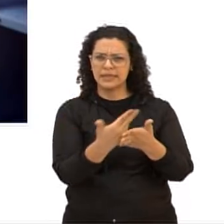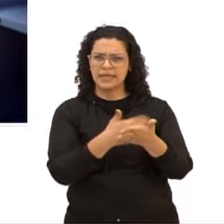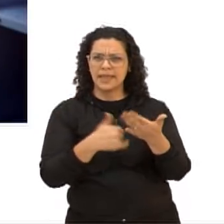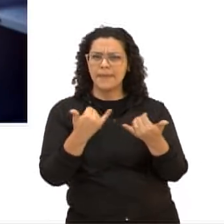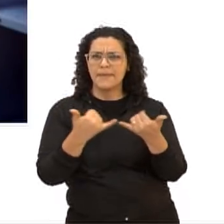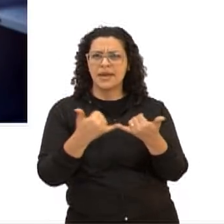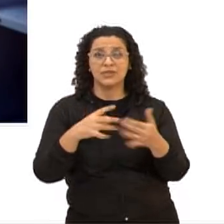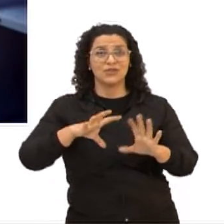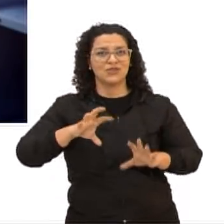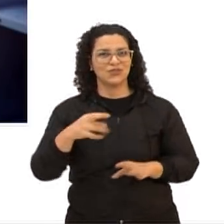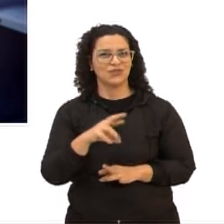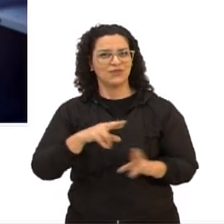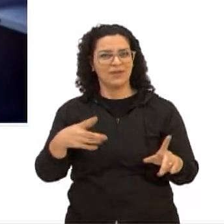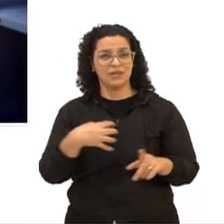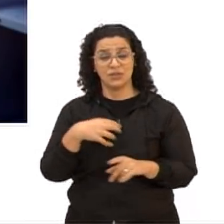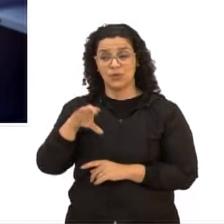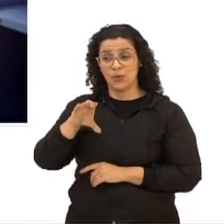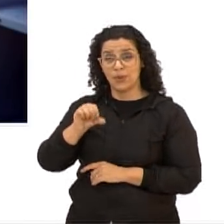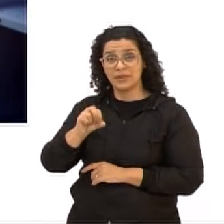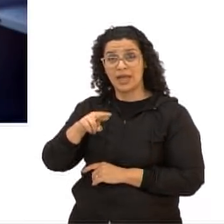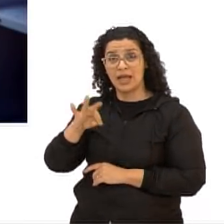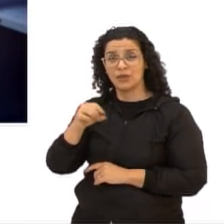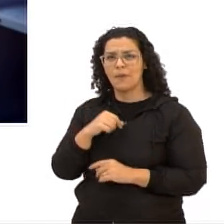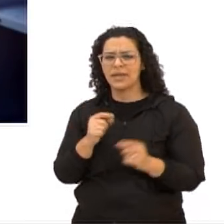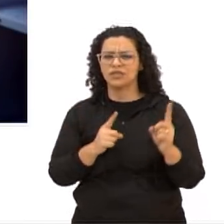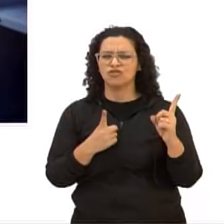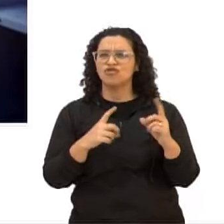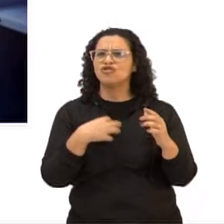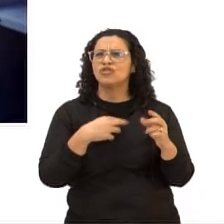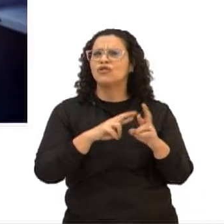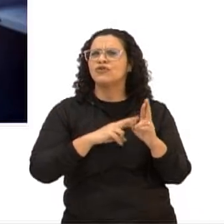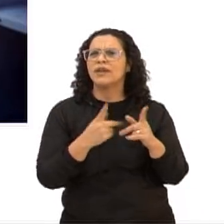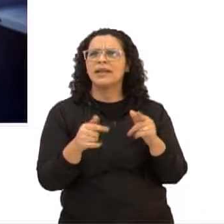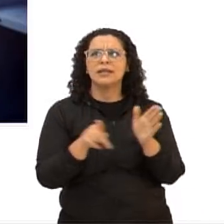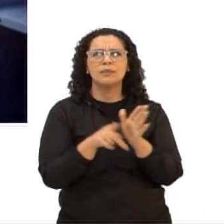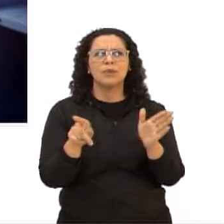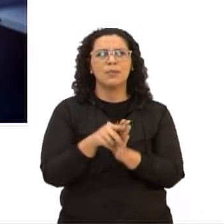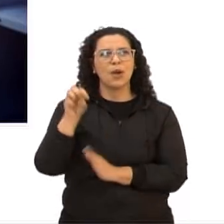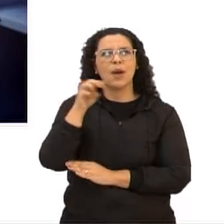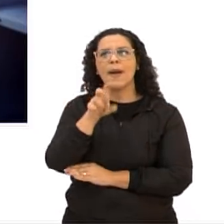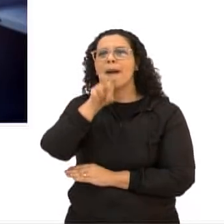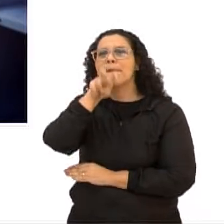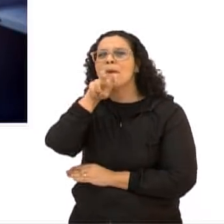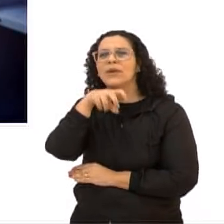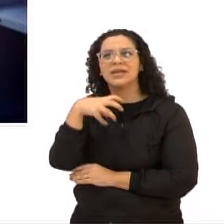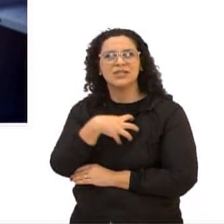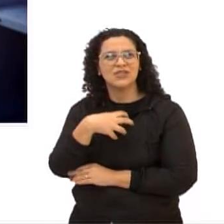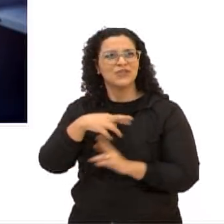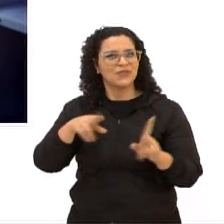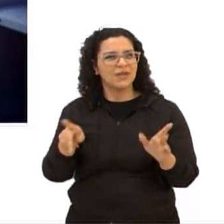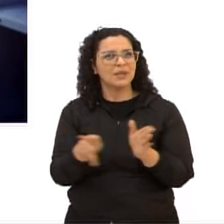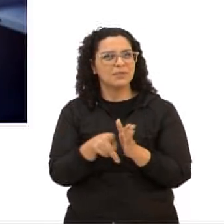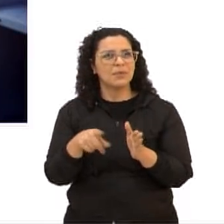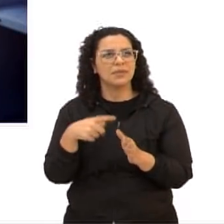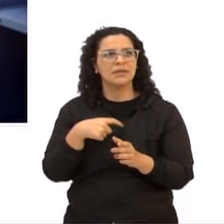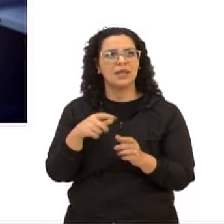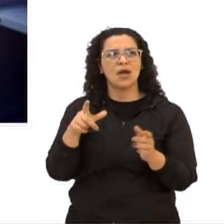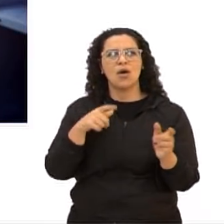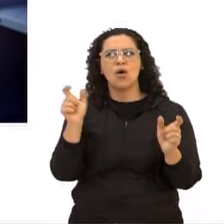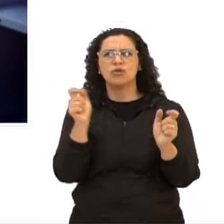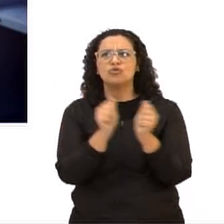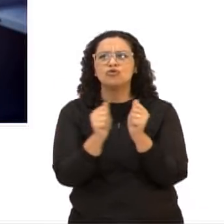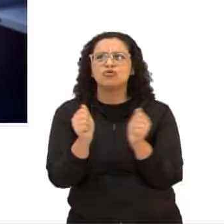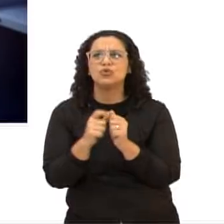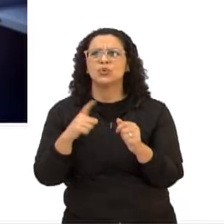mais realista, né? Os cartoons você estiliza a figura humana, como é o caso da Mônica, certo? Que tem o olho que junta aqui um com